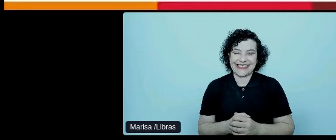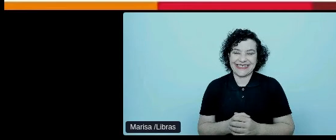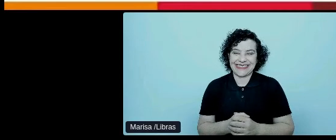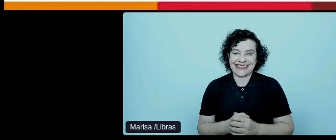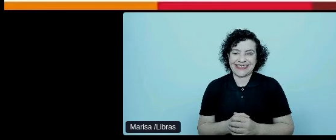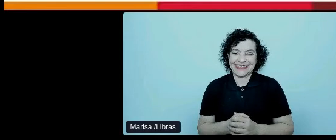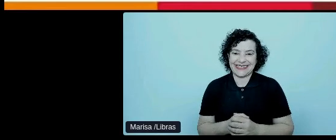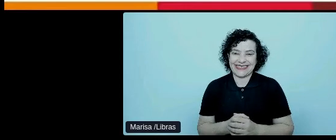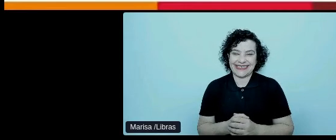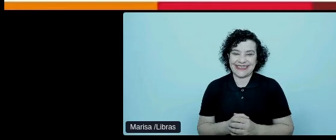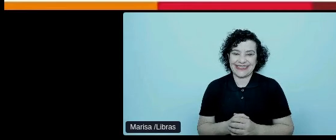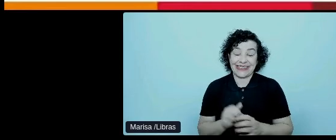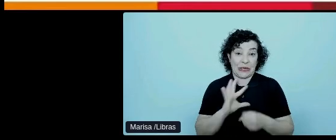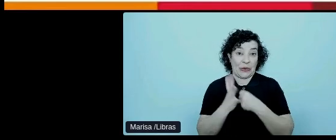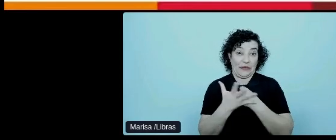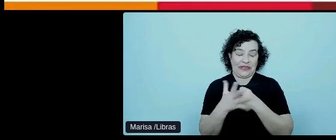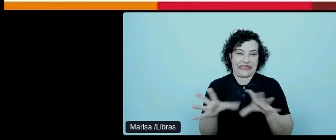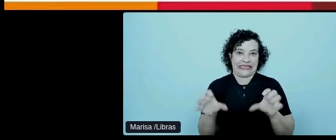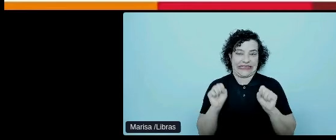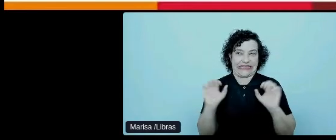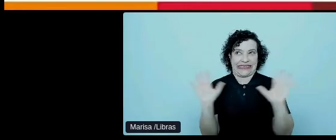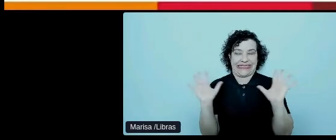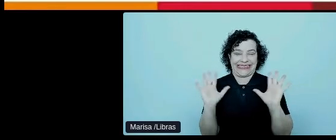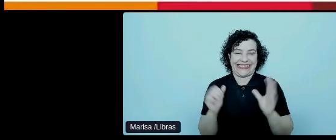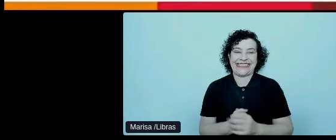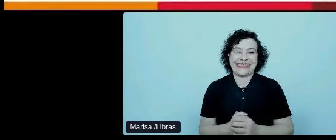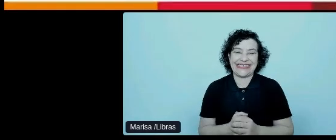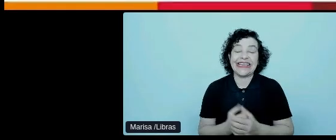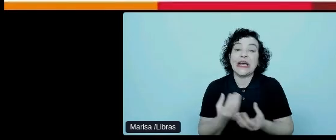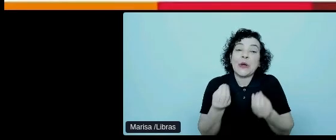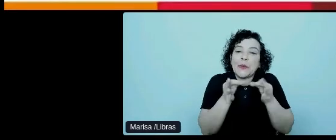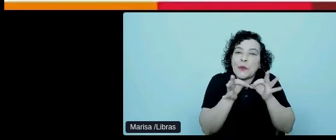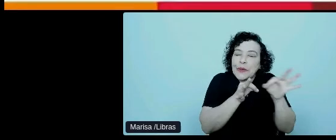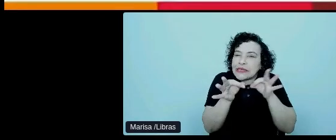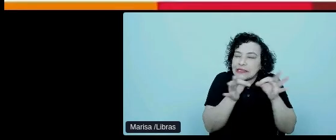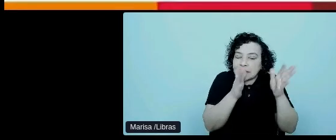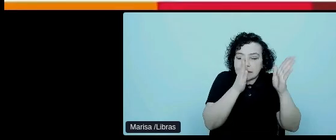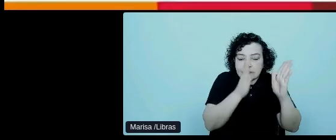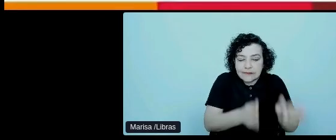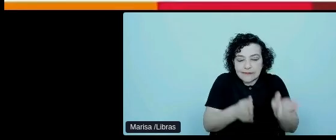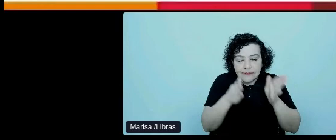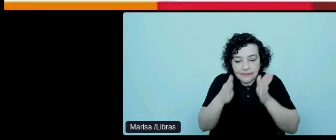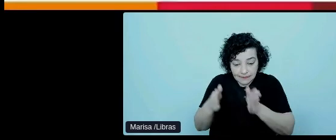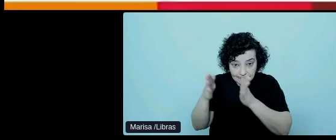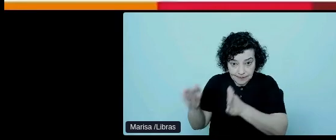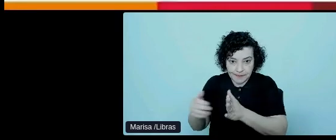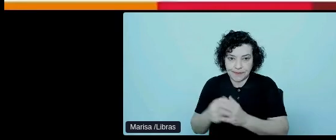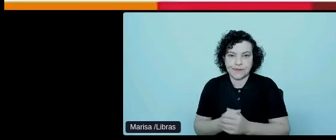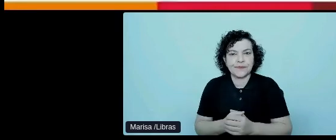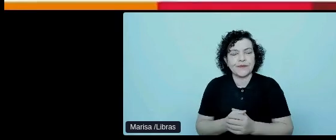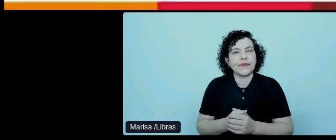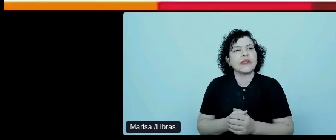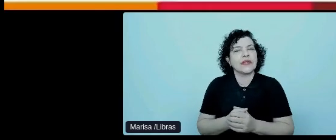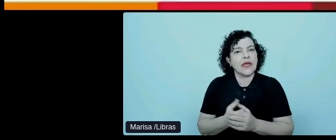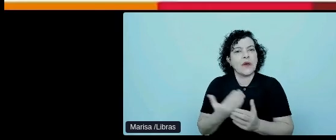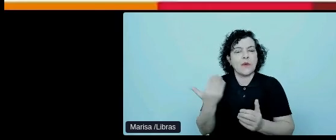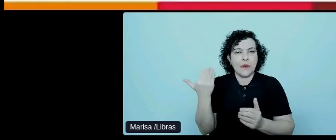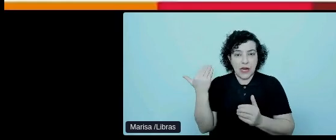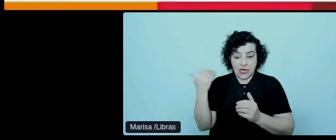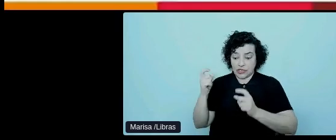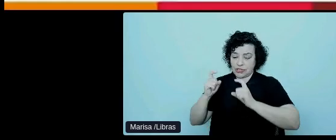Covid atacando aqui. Como é que eu tenho planejamento em cada etapa? Então, nas primeiras reuniões ali